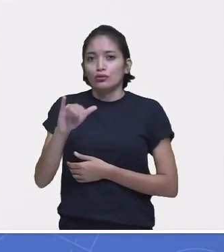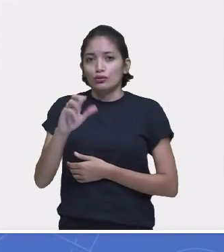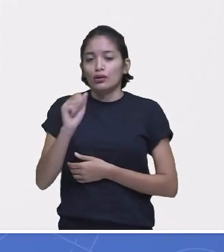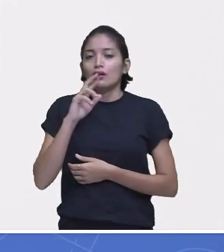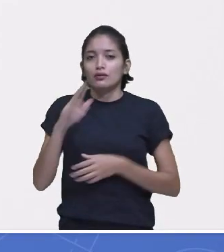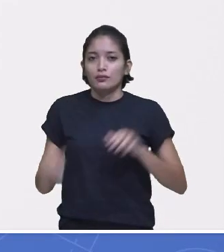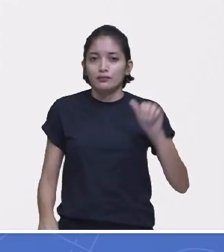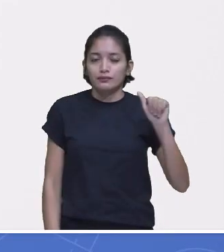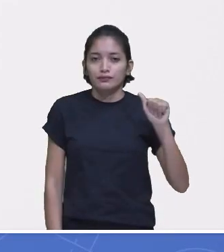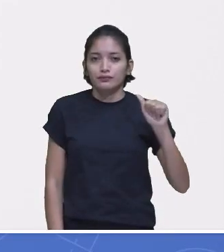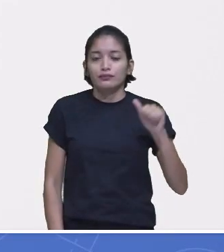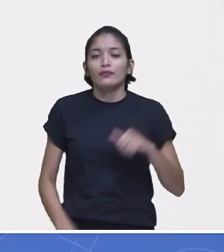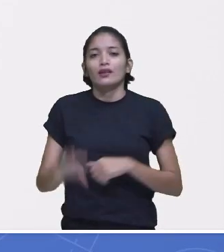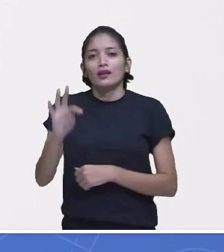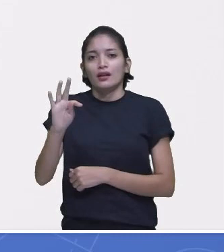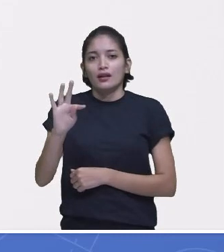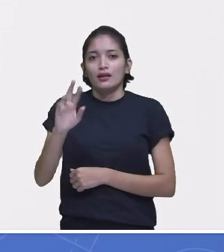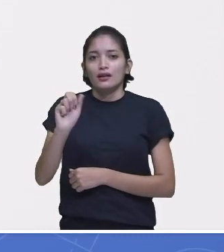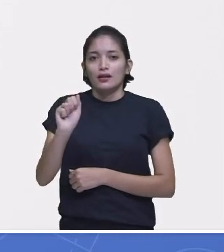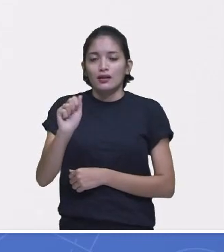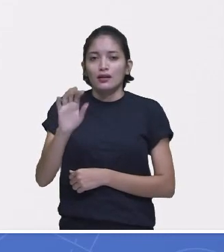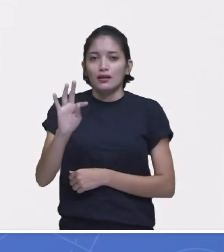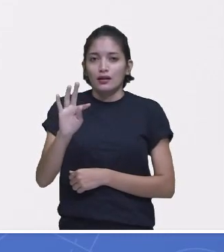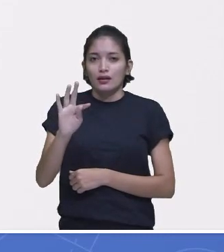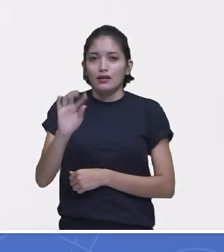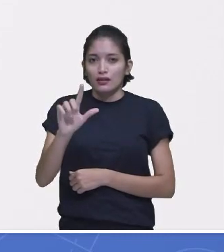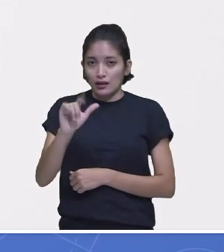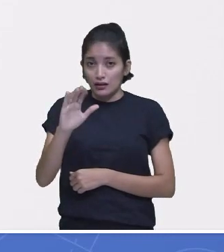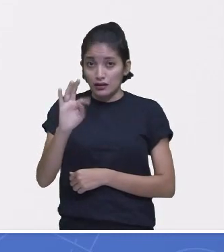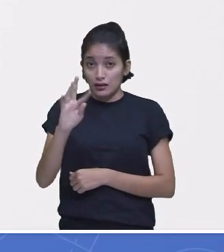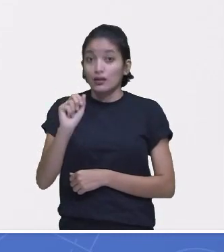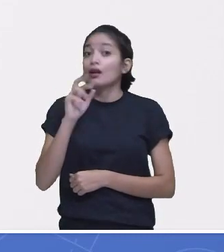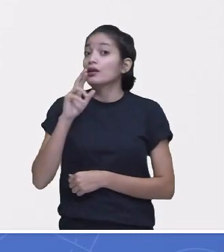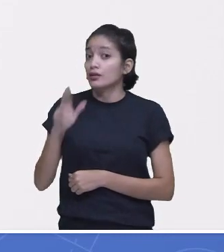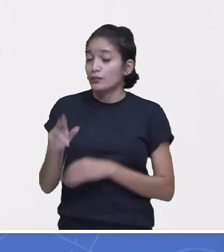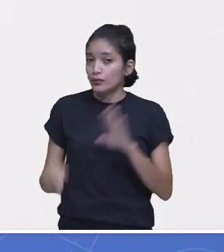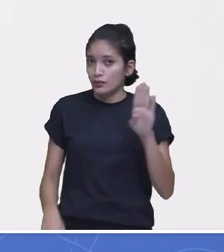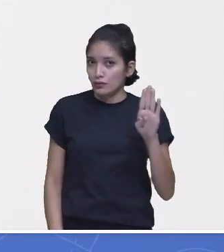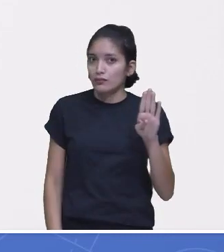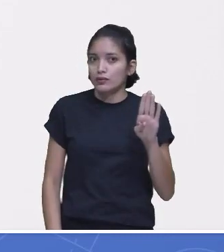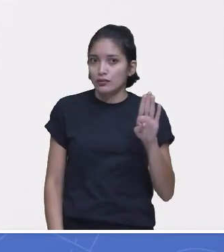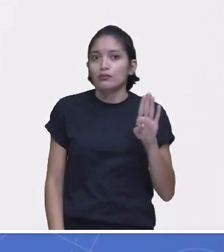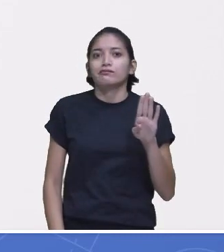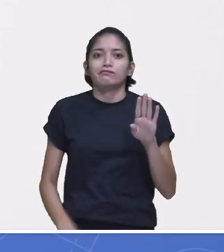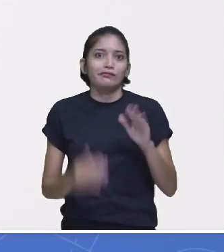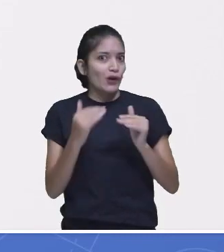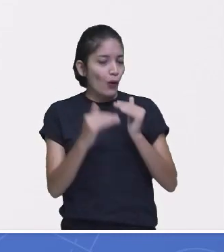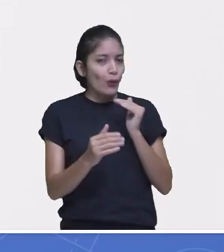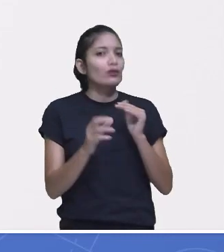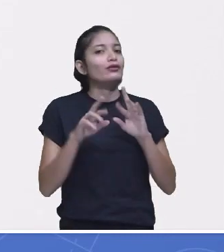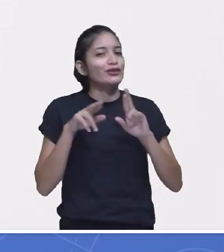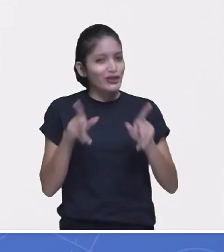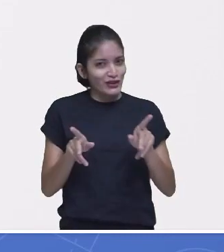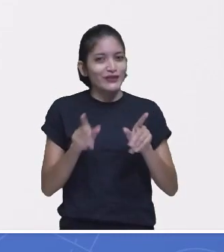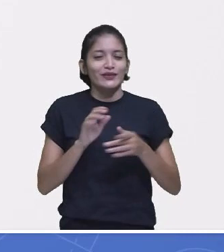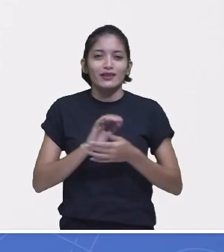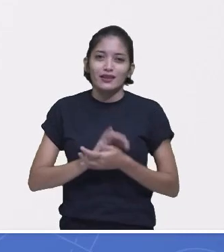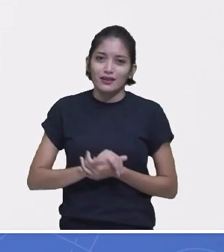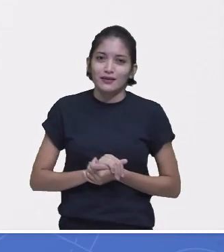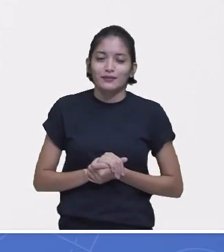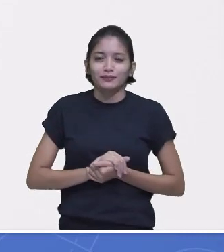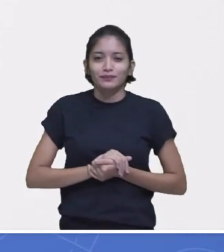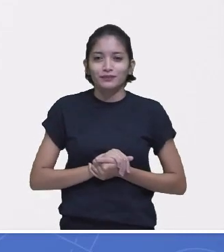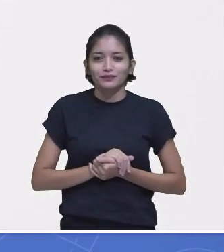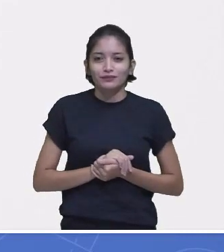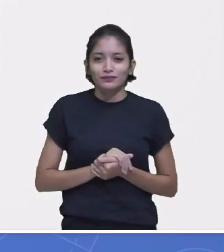letra A. Thalita, letra B. Olha aí, a Thalita foi num rumo diferente, Vamos